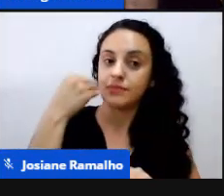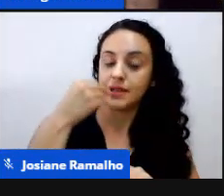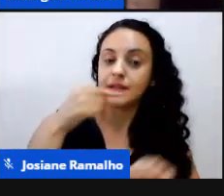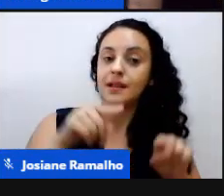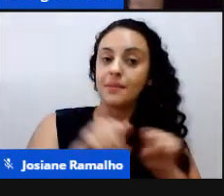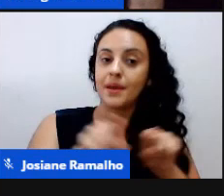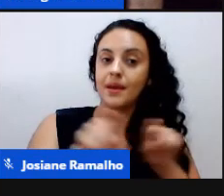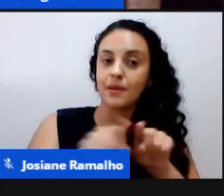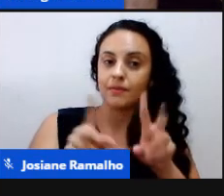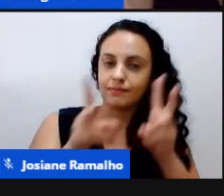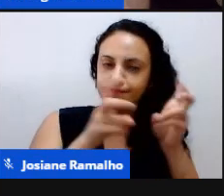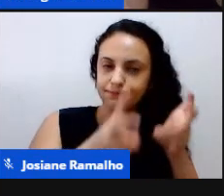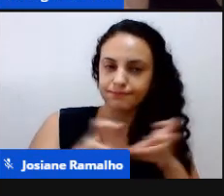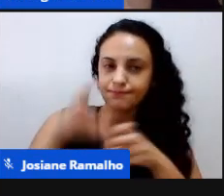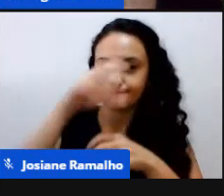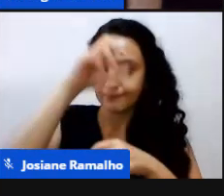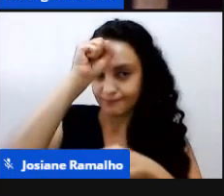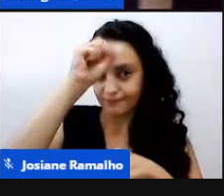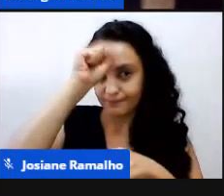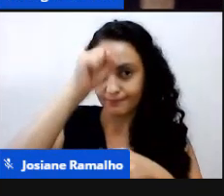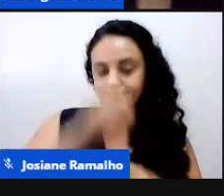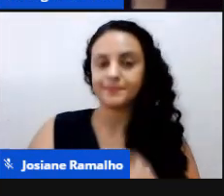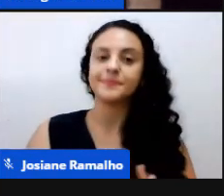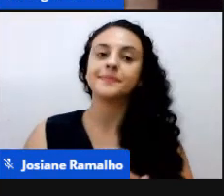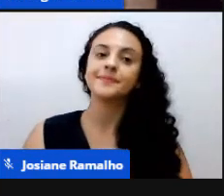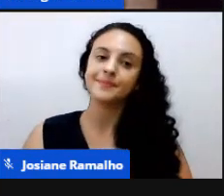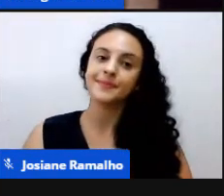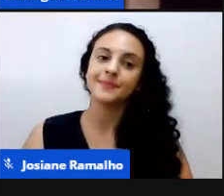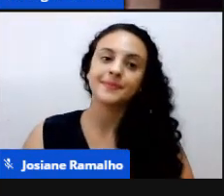próximo slide? Vamos.